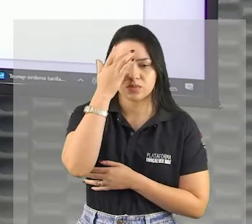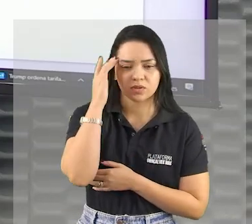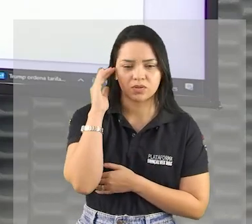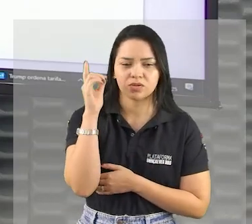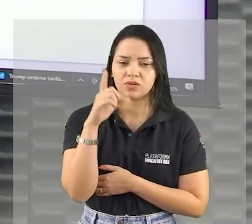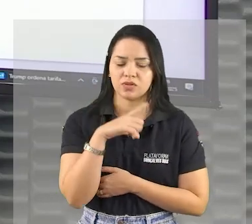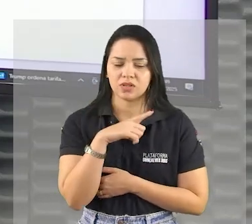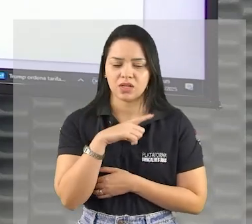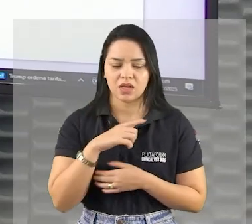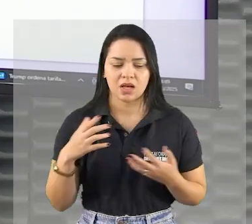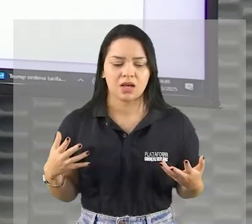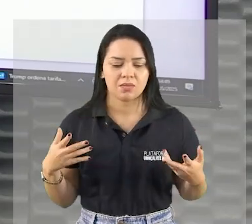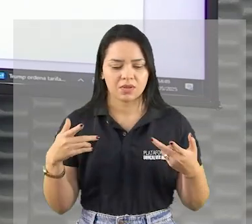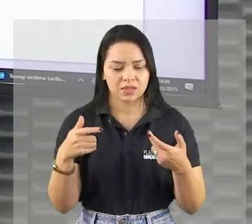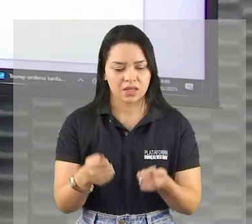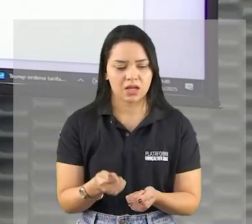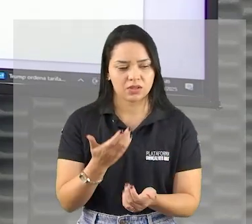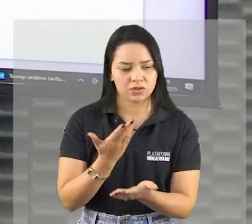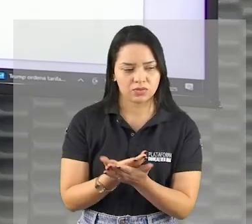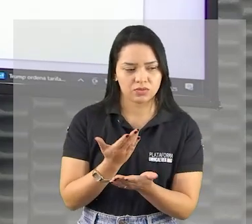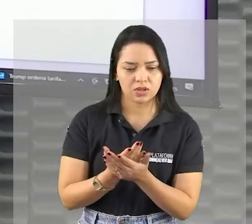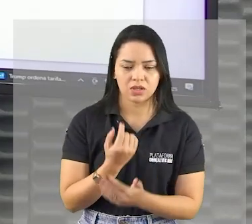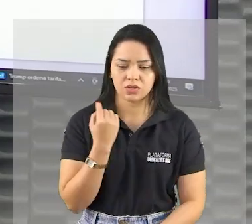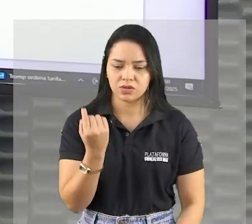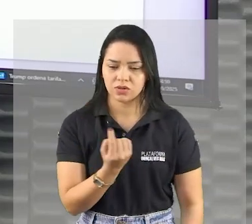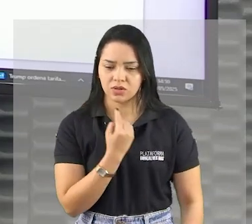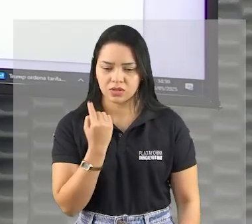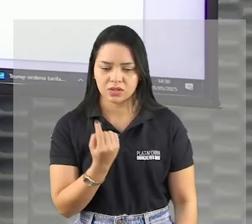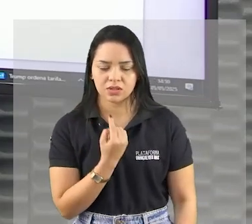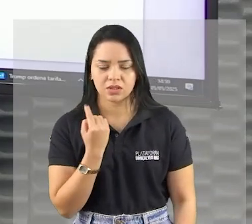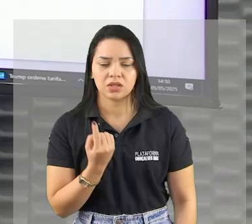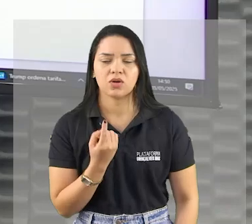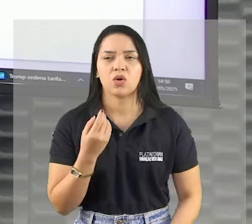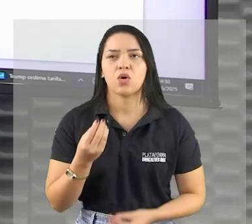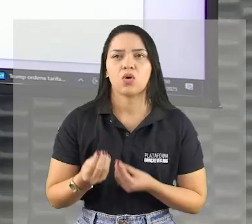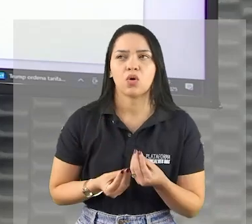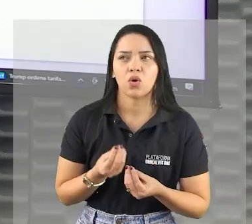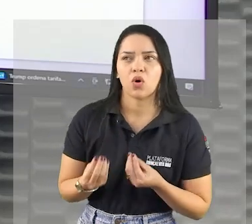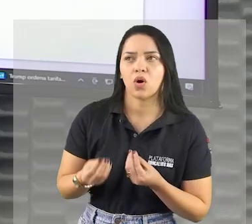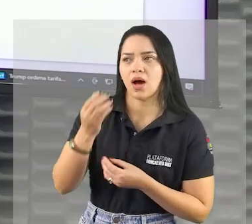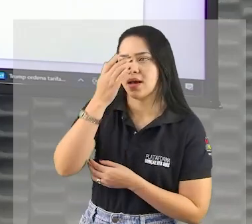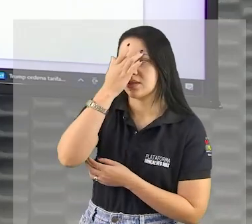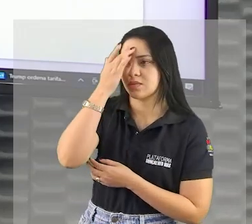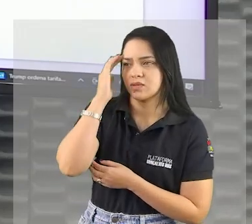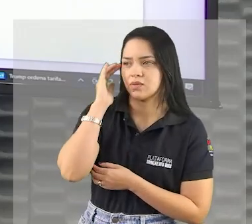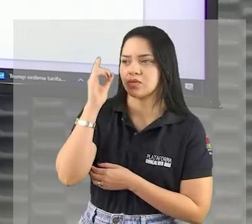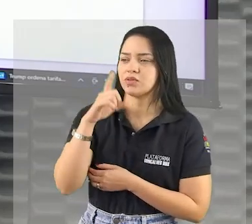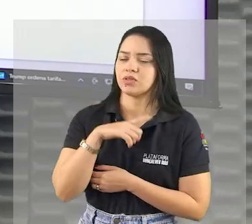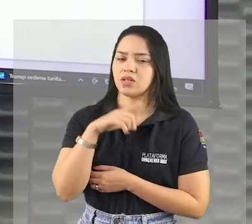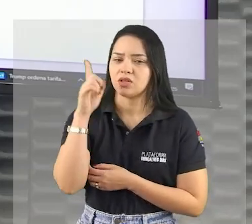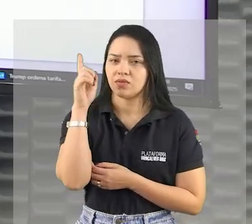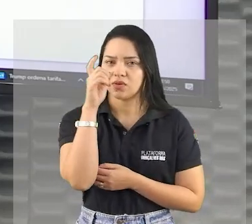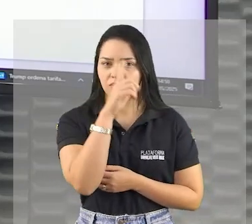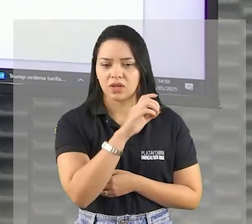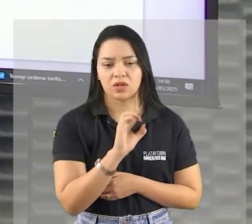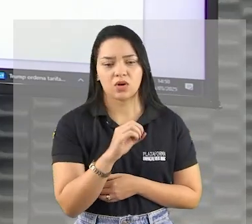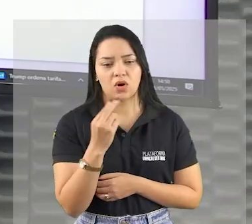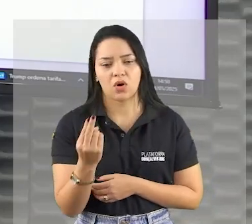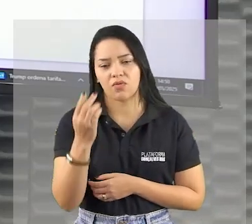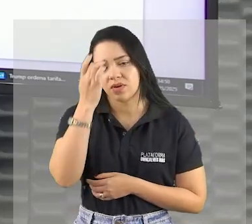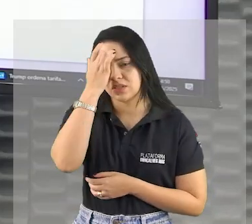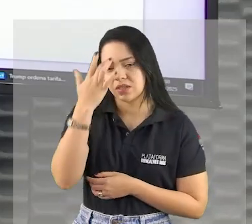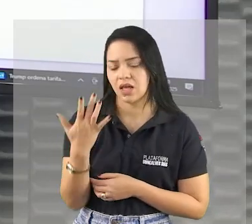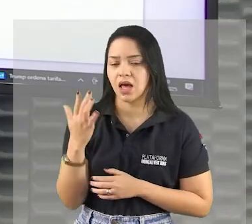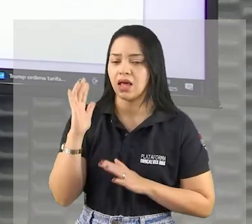mais habilidade de estudar sozinho ou sozinha, como algumas pessoas têm mais dificuldade ou mais facilidade a